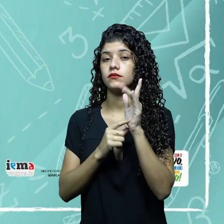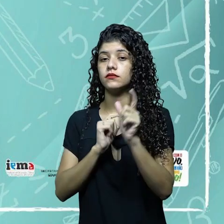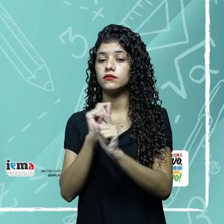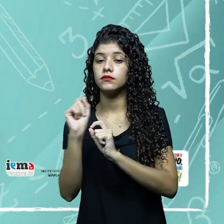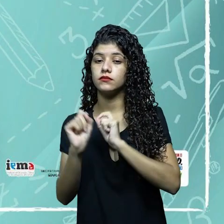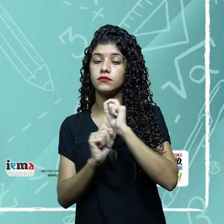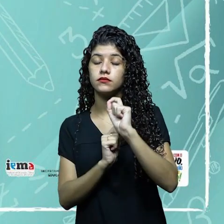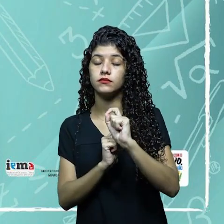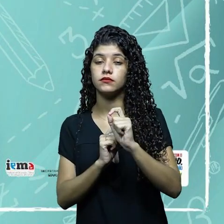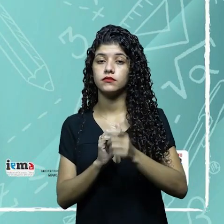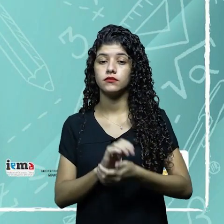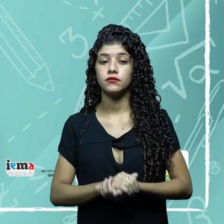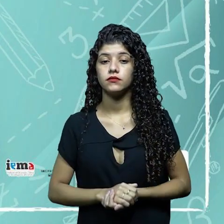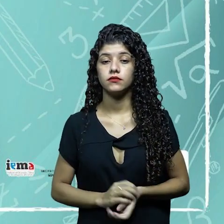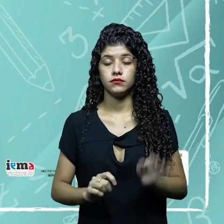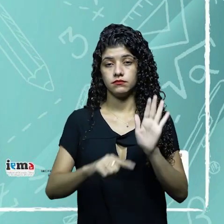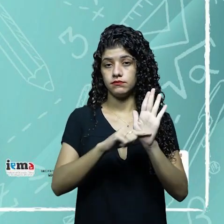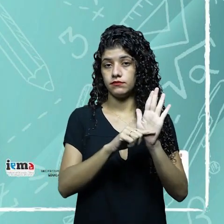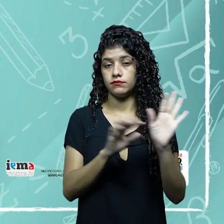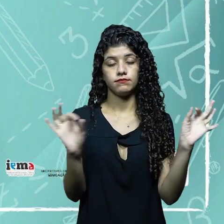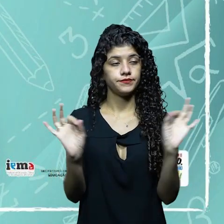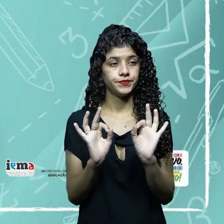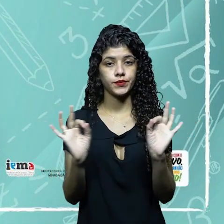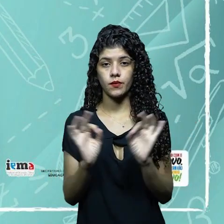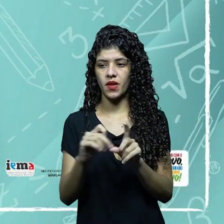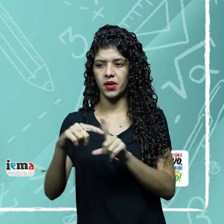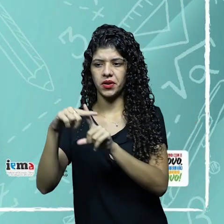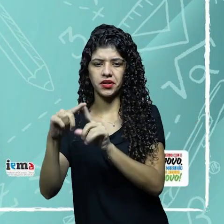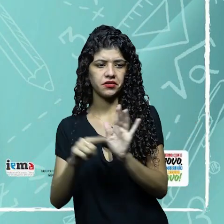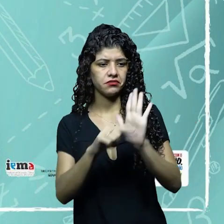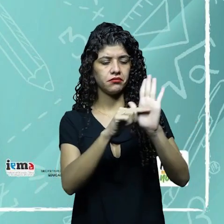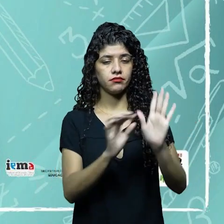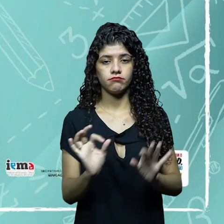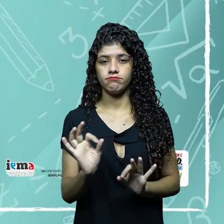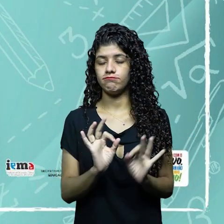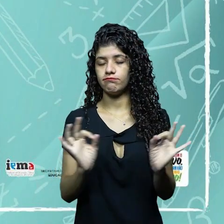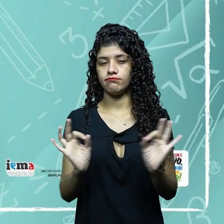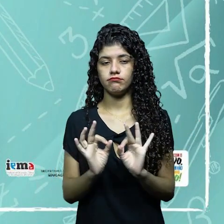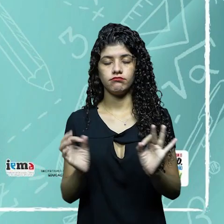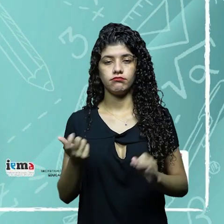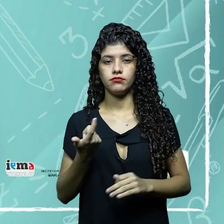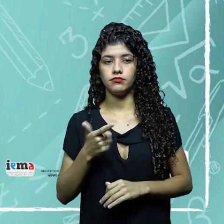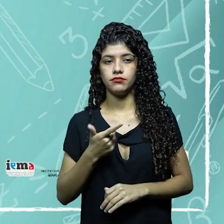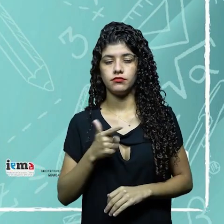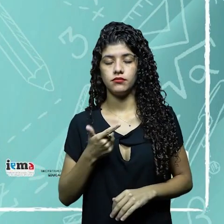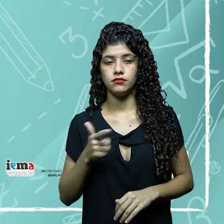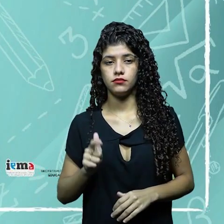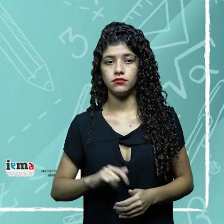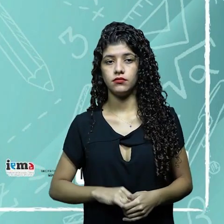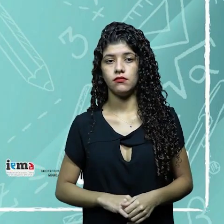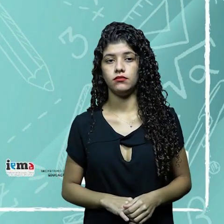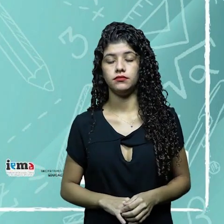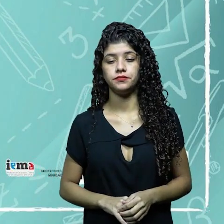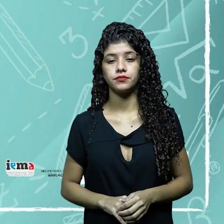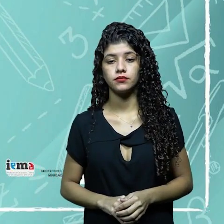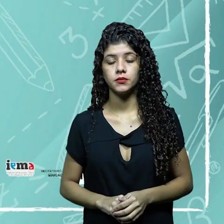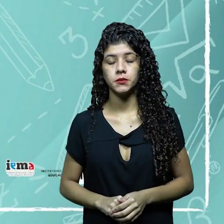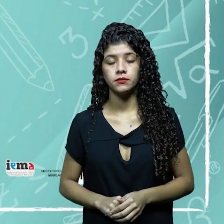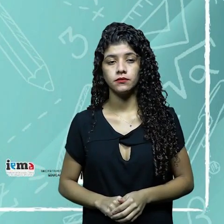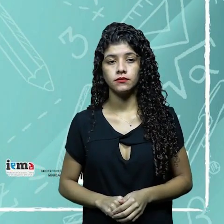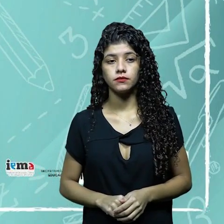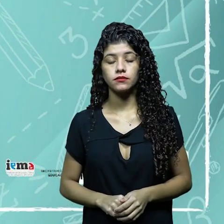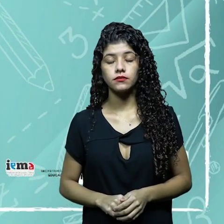o negativo, os sinais aqui não entram, tá? Na absoluta. Apesar dele considerar